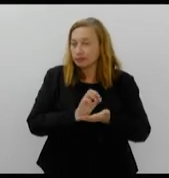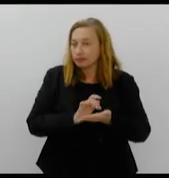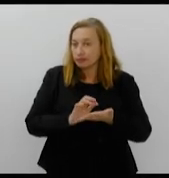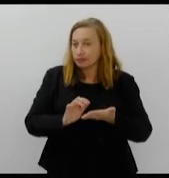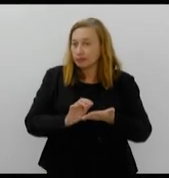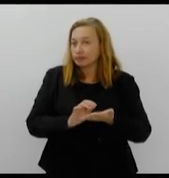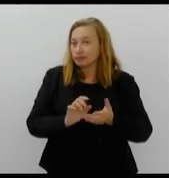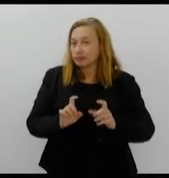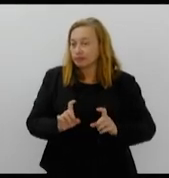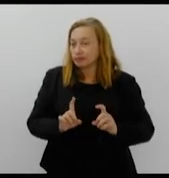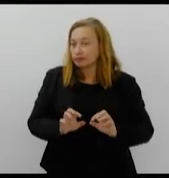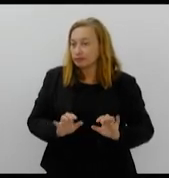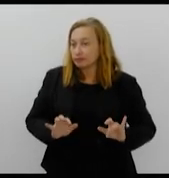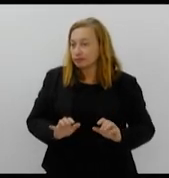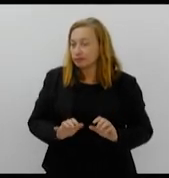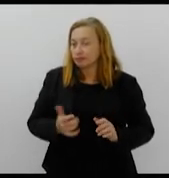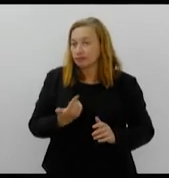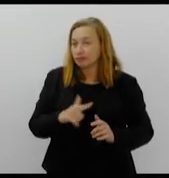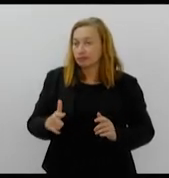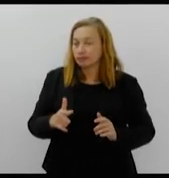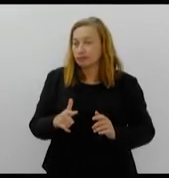para que depois não haja fraude.